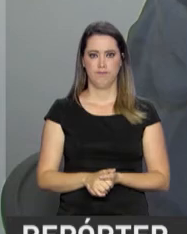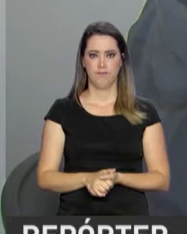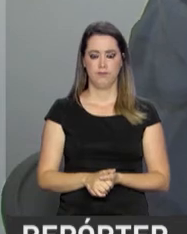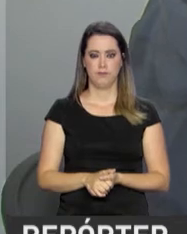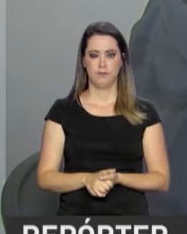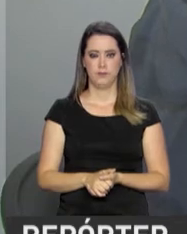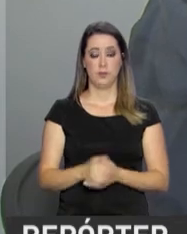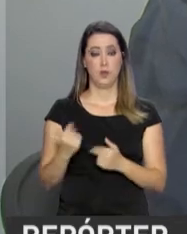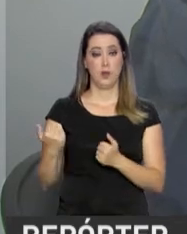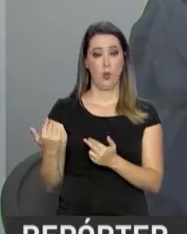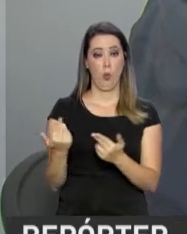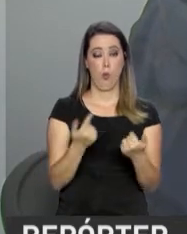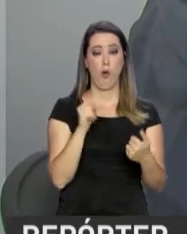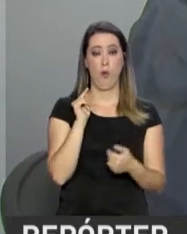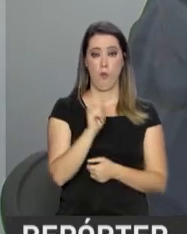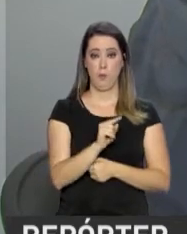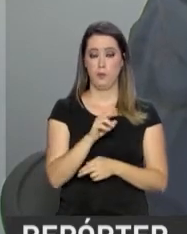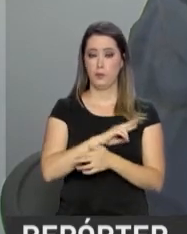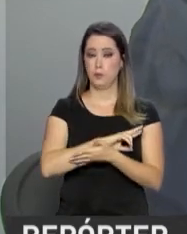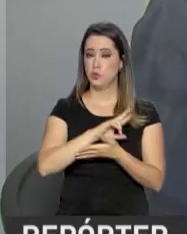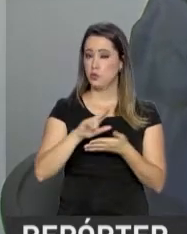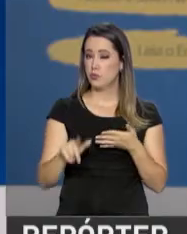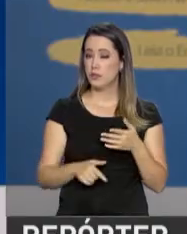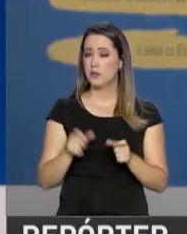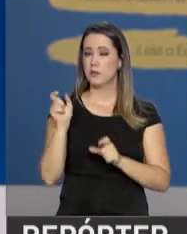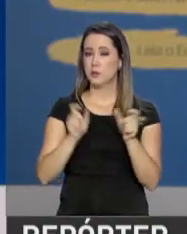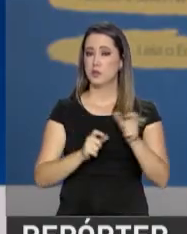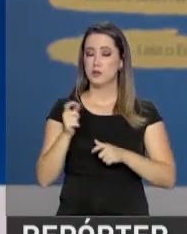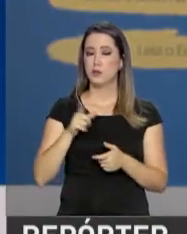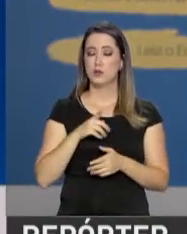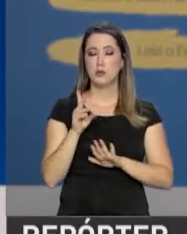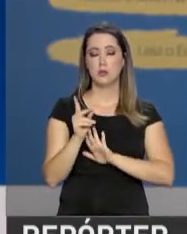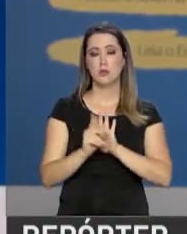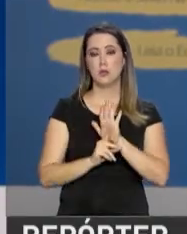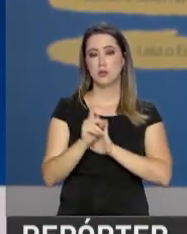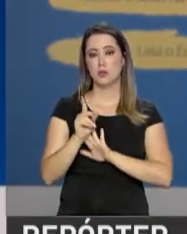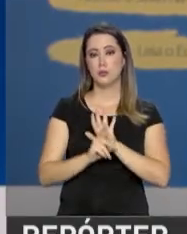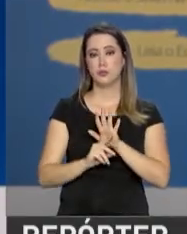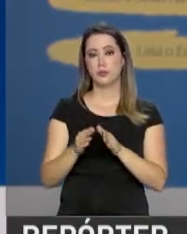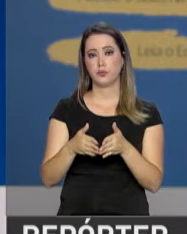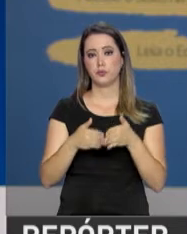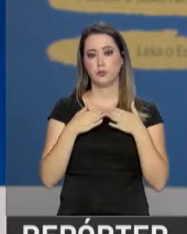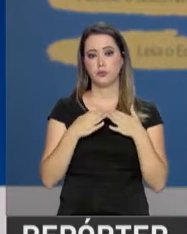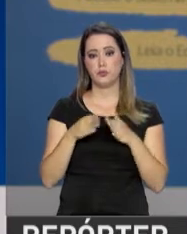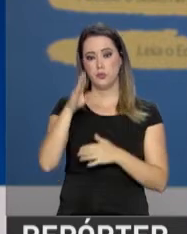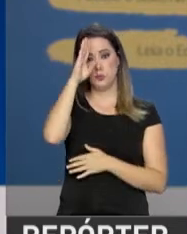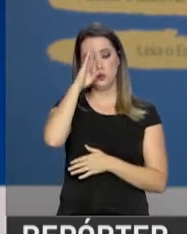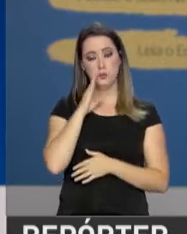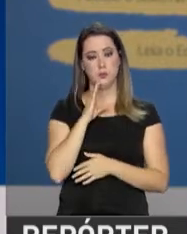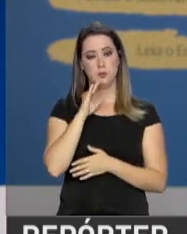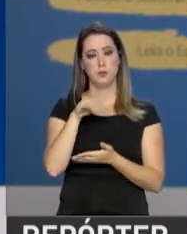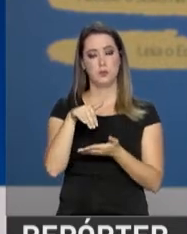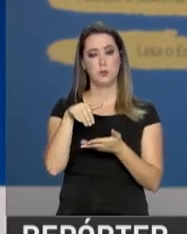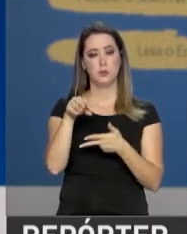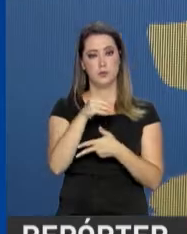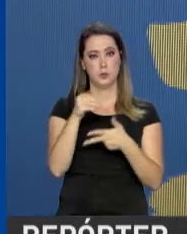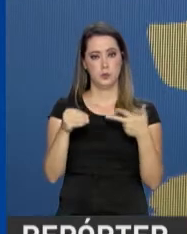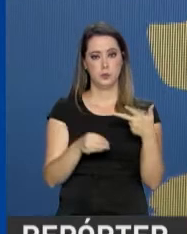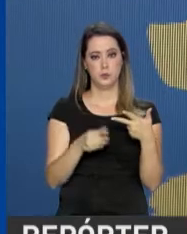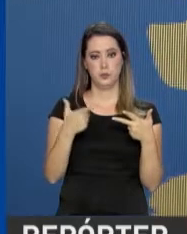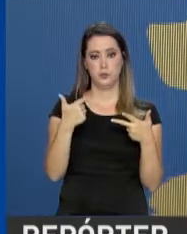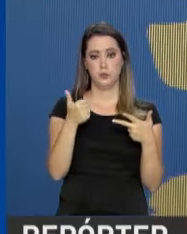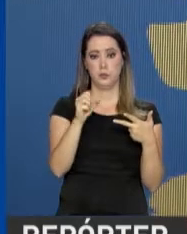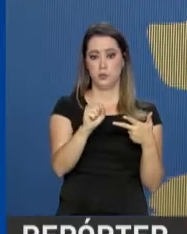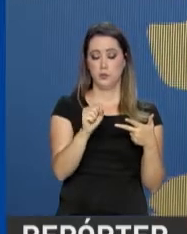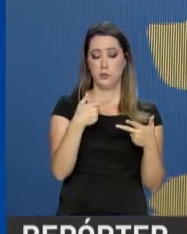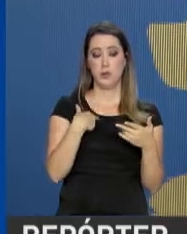assim como wesley milhares de pessoas têm direito a pedir isenção da inscrição no enem 2010 18 o